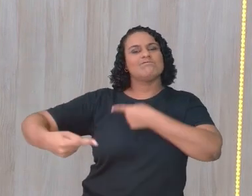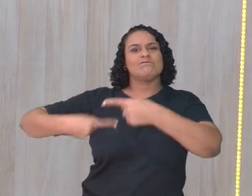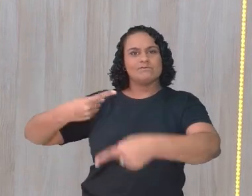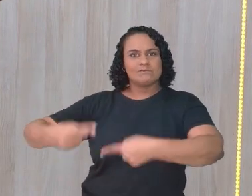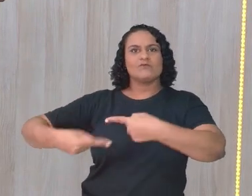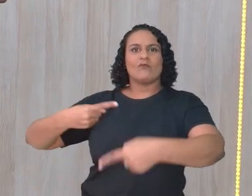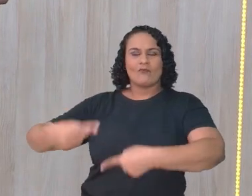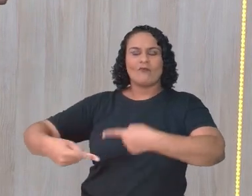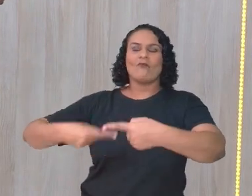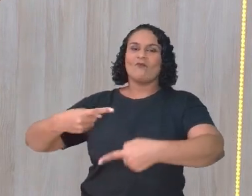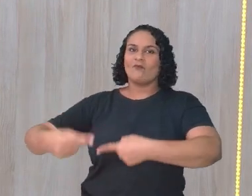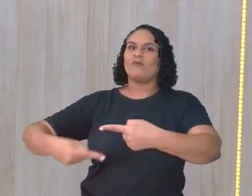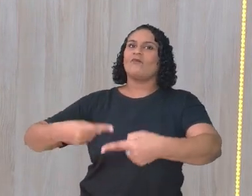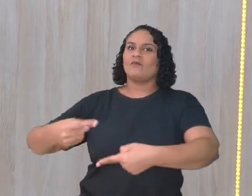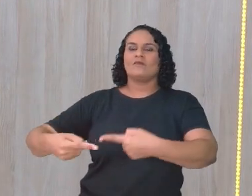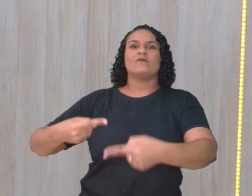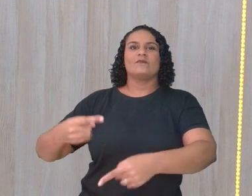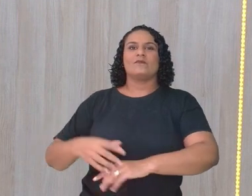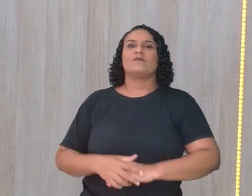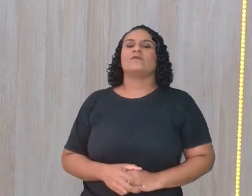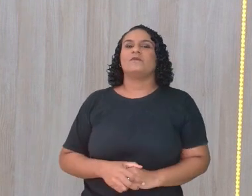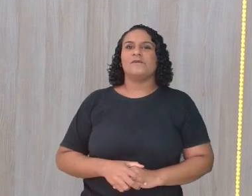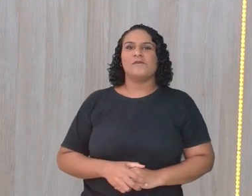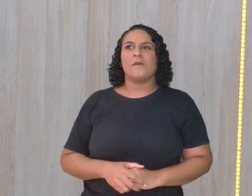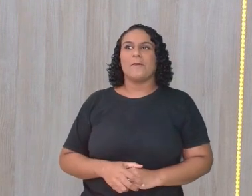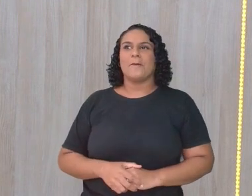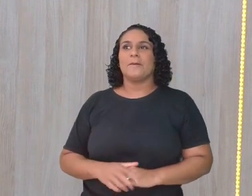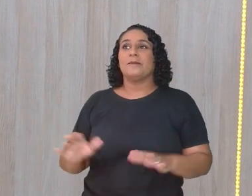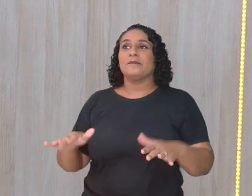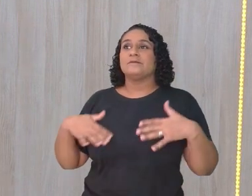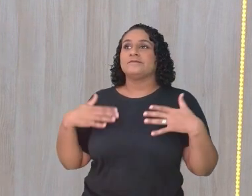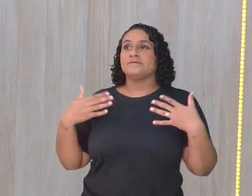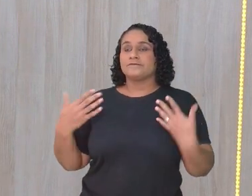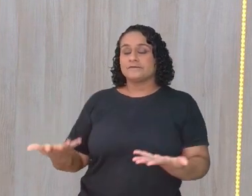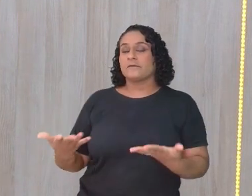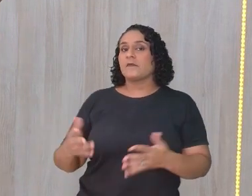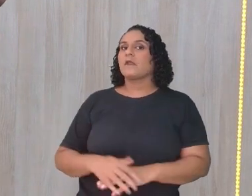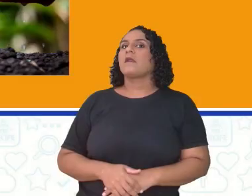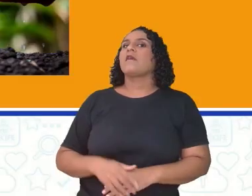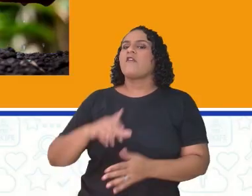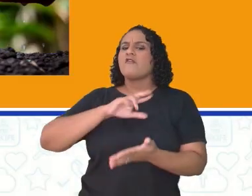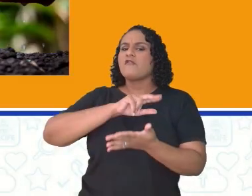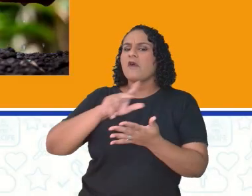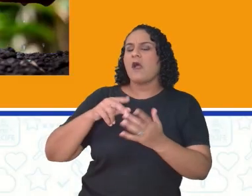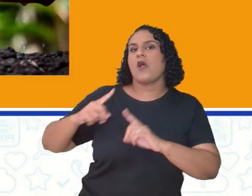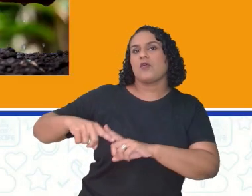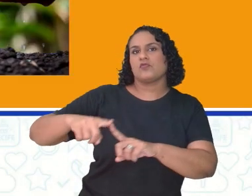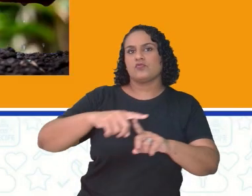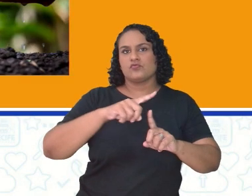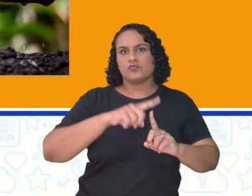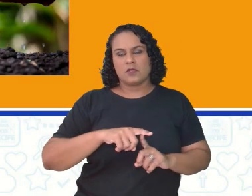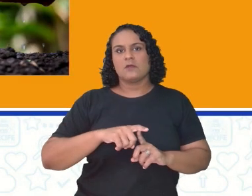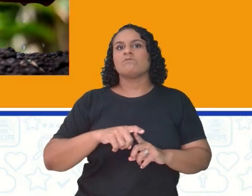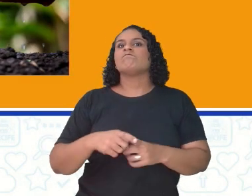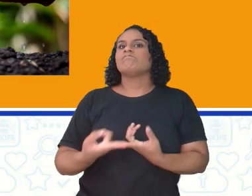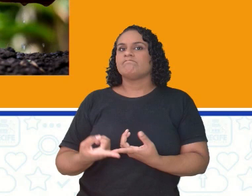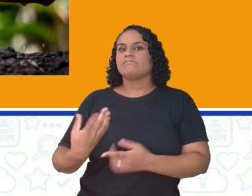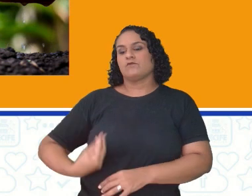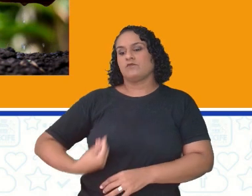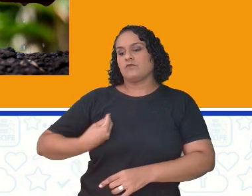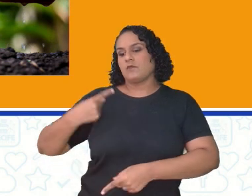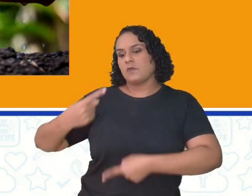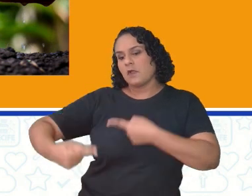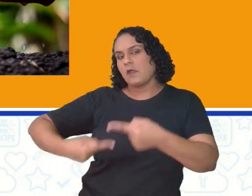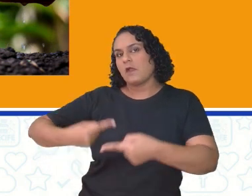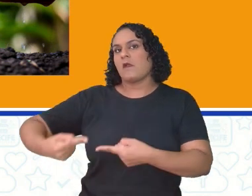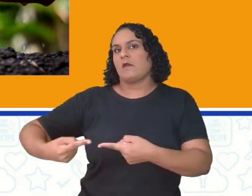vai acontecendo toda uma evolução. Então, vamos ver que são vários os tipos de reprodução que os seres